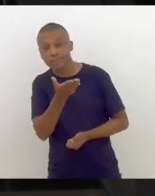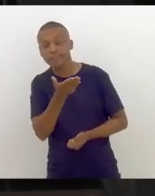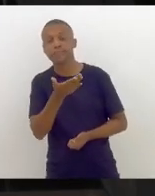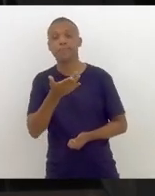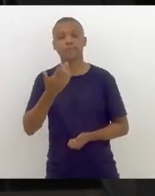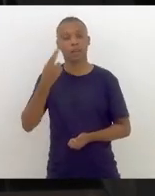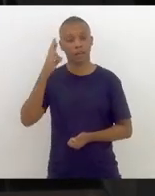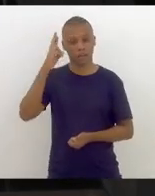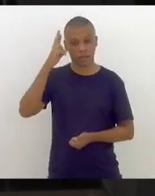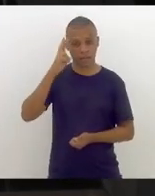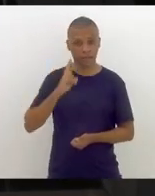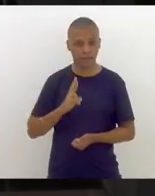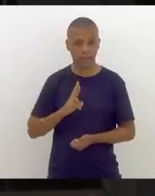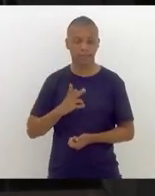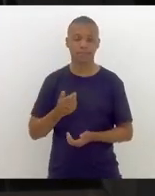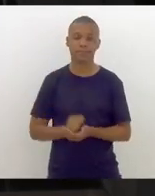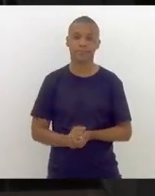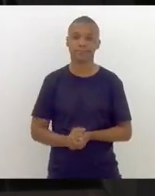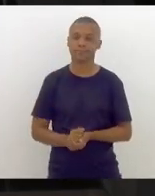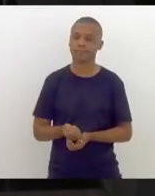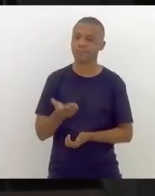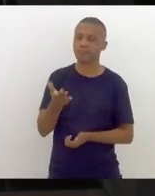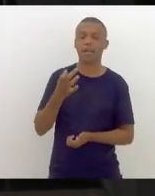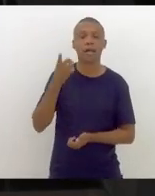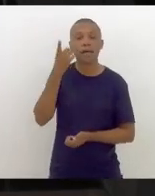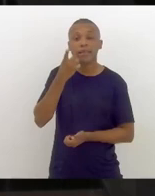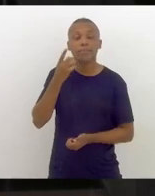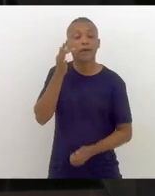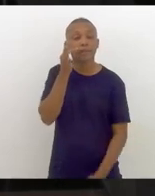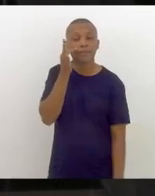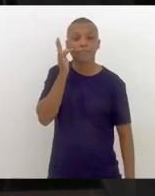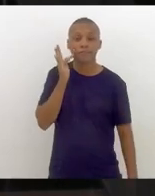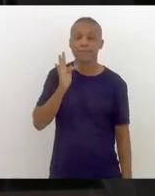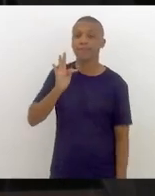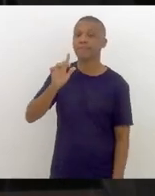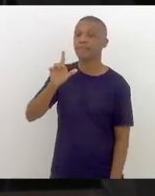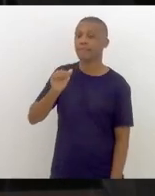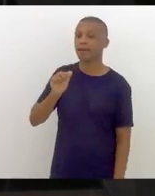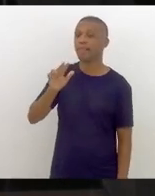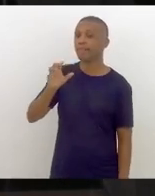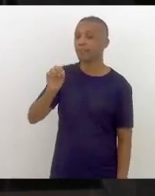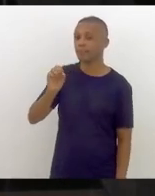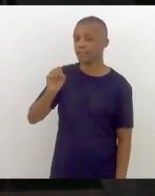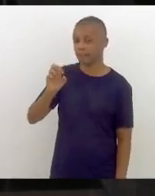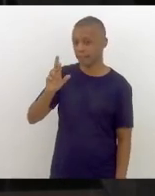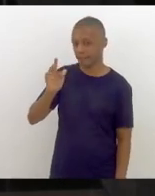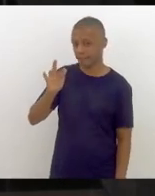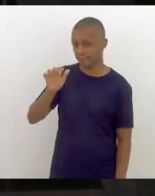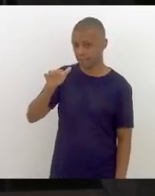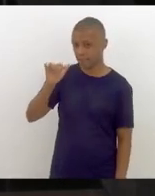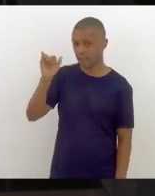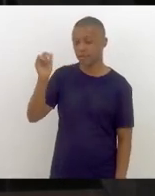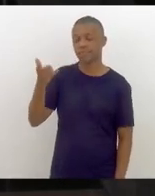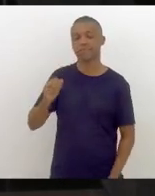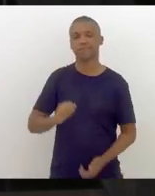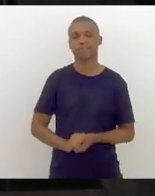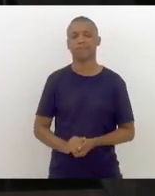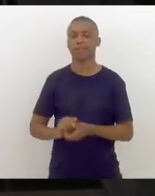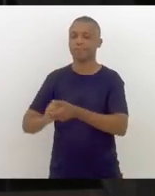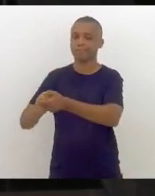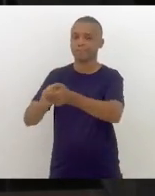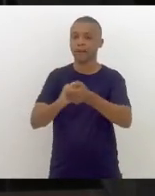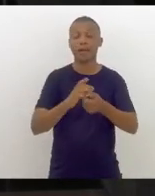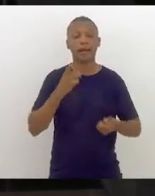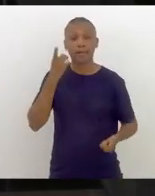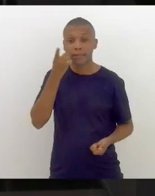Renata senhor Deputado Flávio Serafim senhoras e senhores deputados